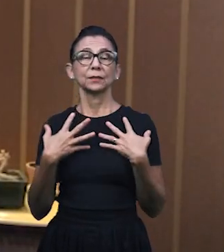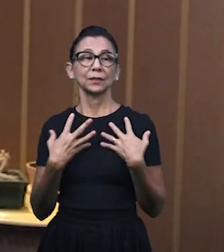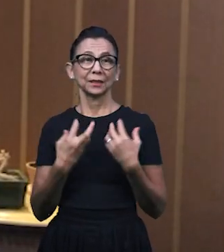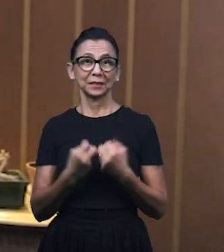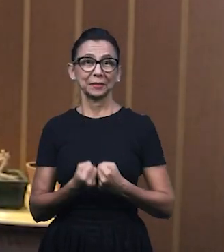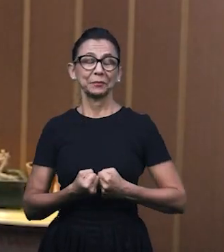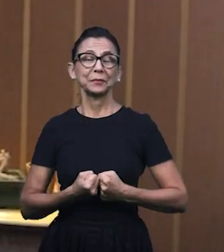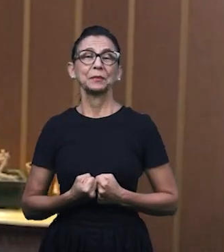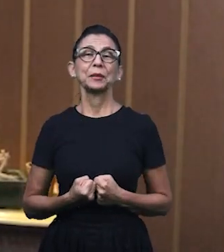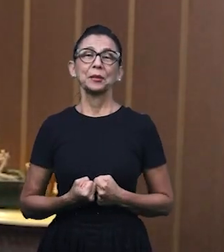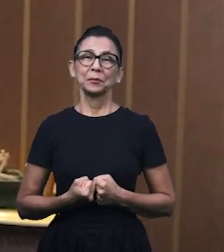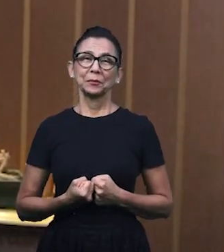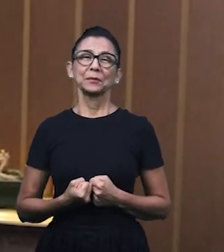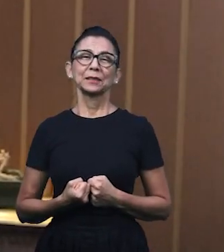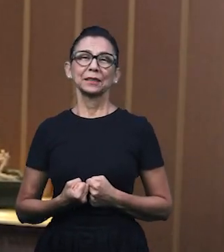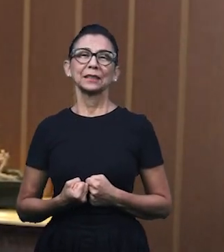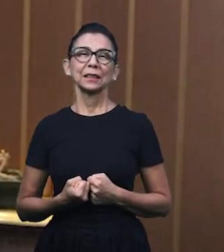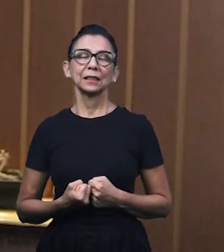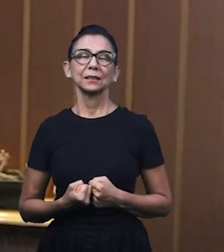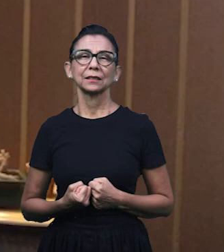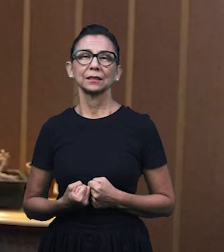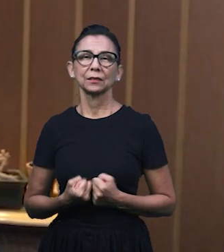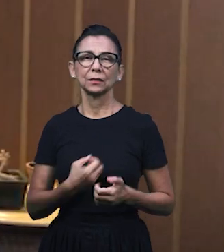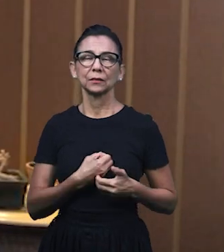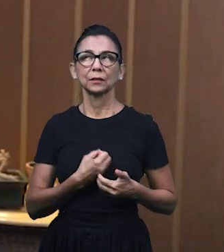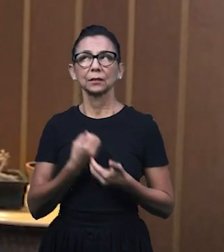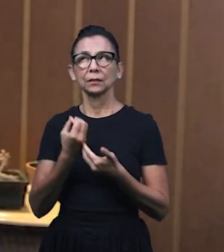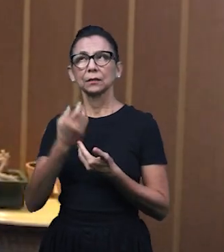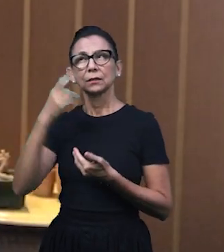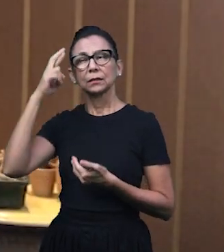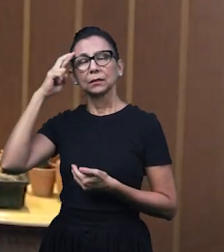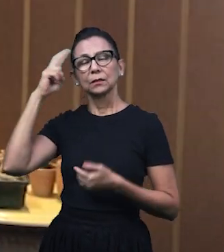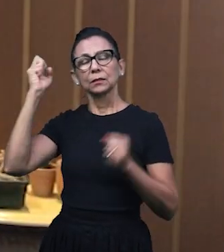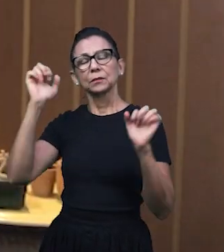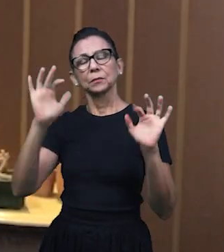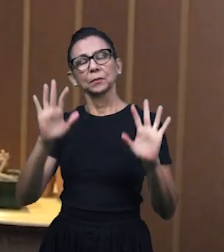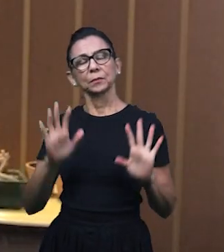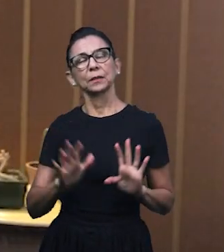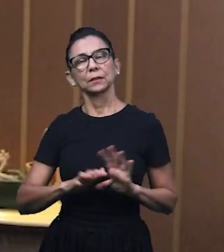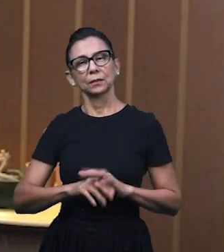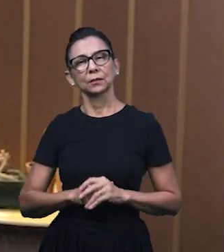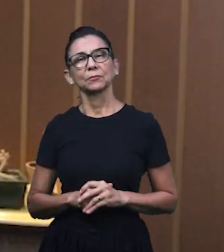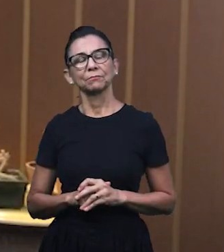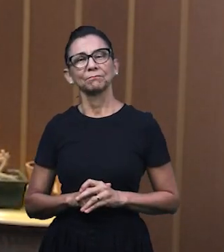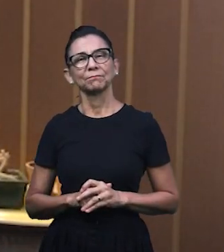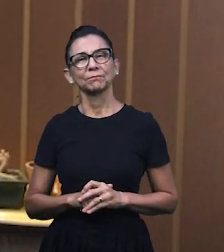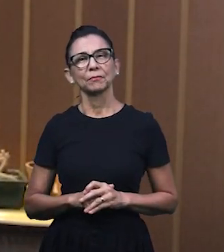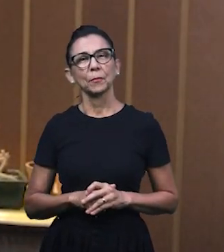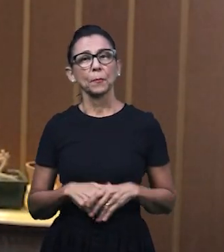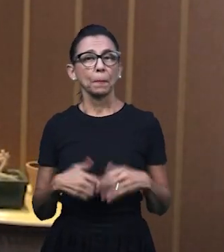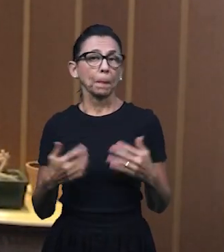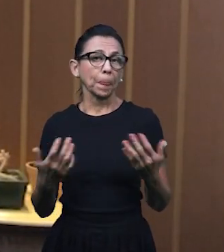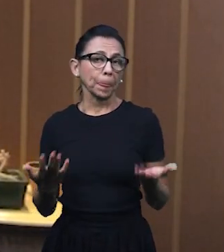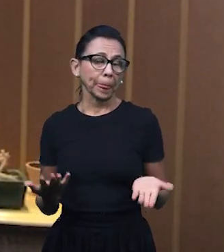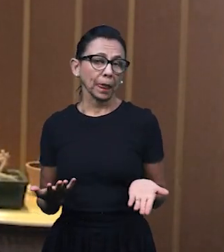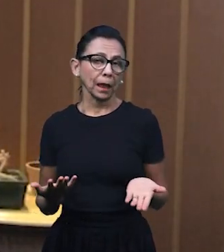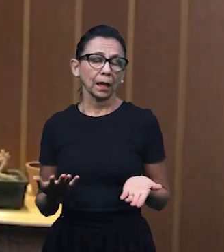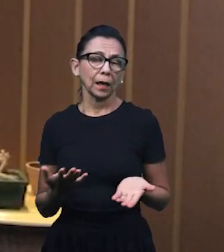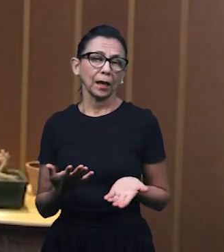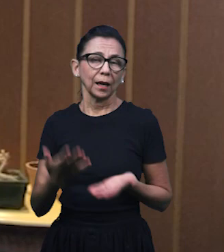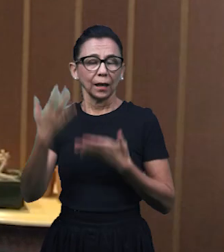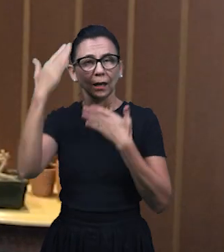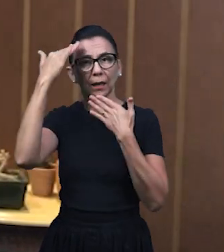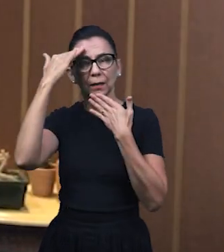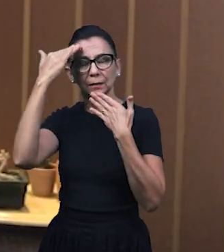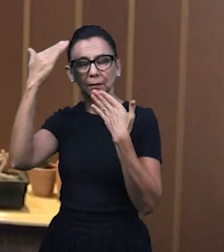perdemos a oportunidade de colocar a nossa vida diante do Senhor, e foi uma grande bênção ali aos pastores. Nós queremos